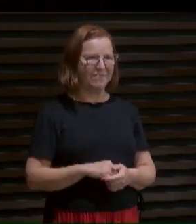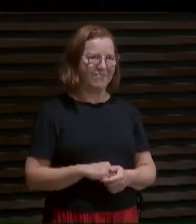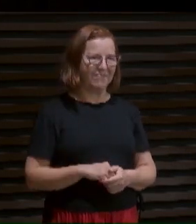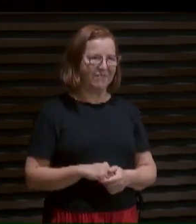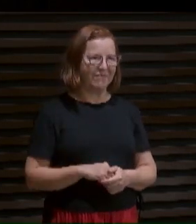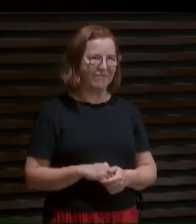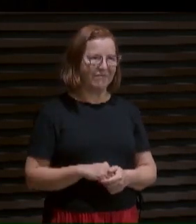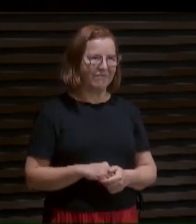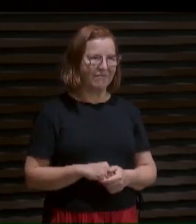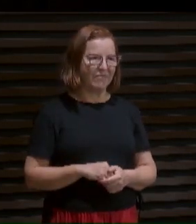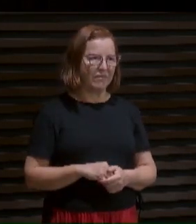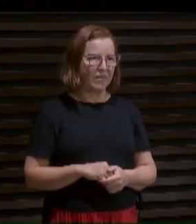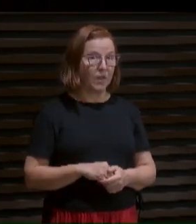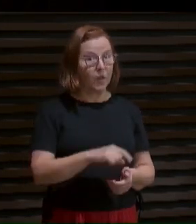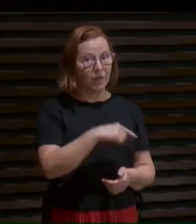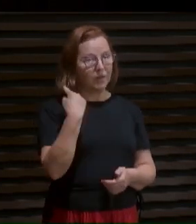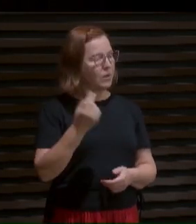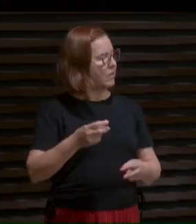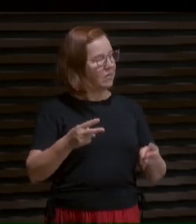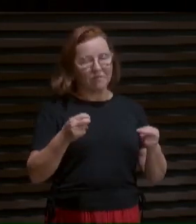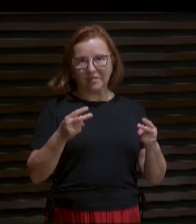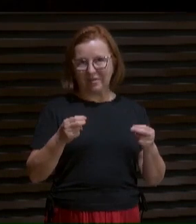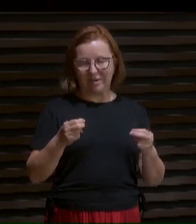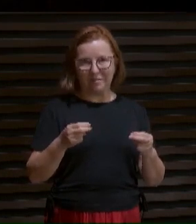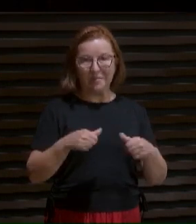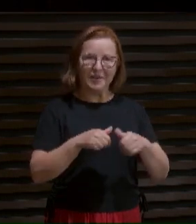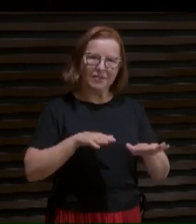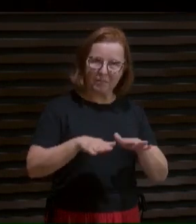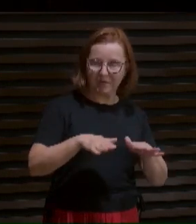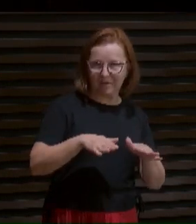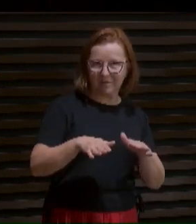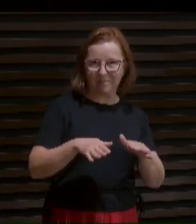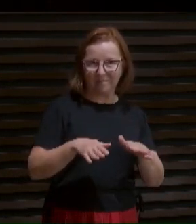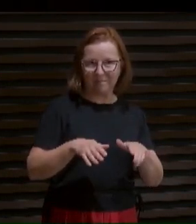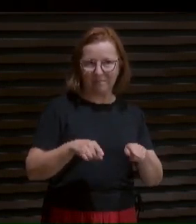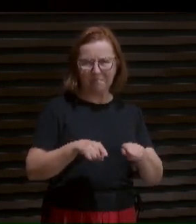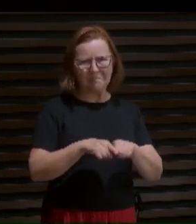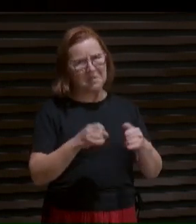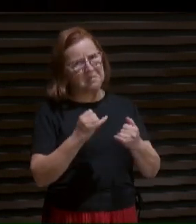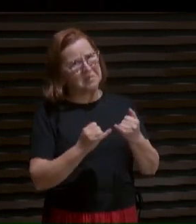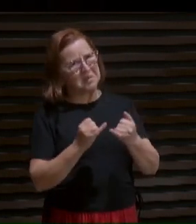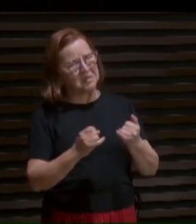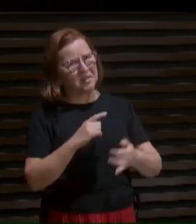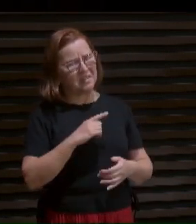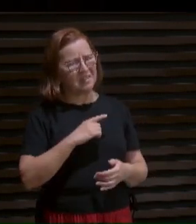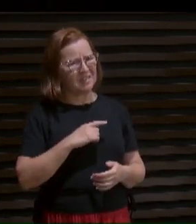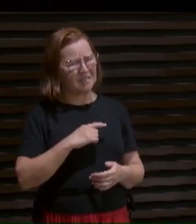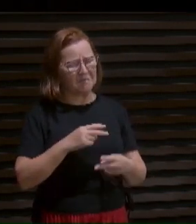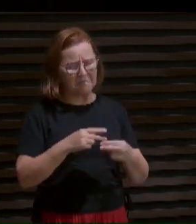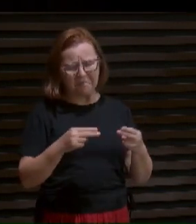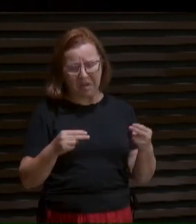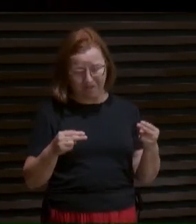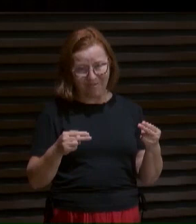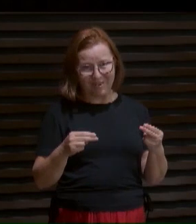É que nós não percebemos essa vibração, mas parece que tem alguma coisa aí pelo ar, que Jesus